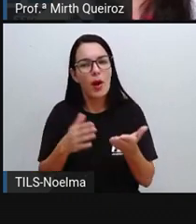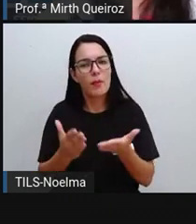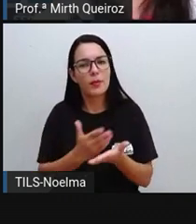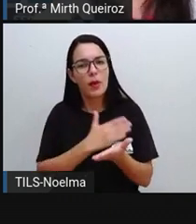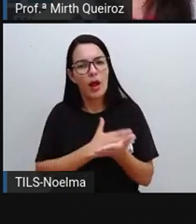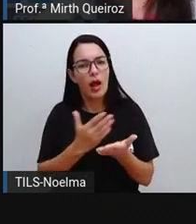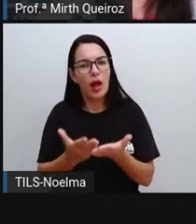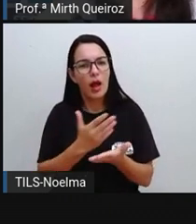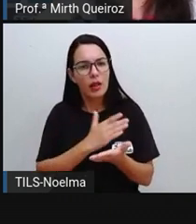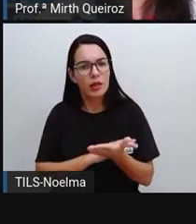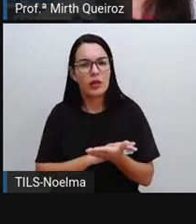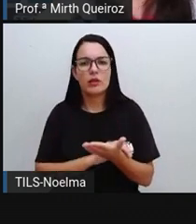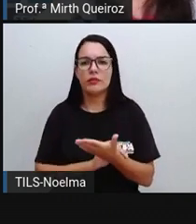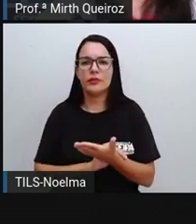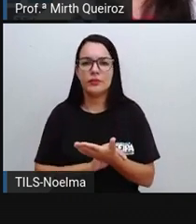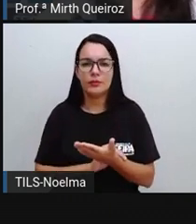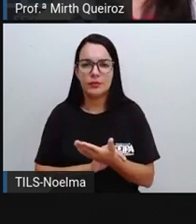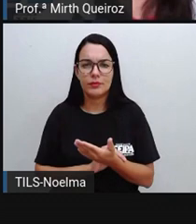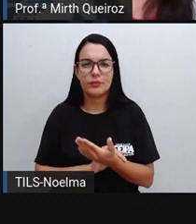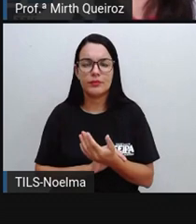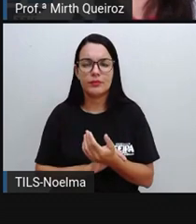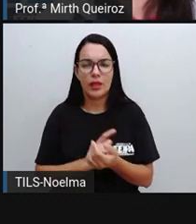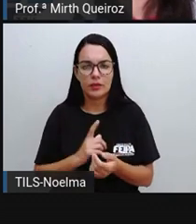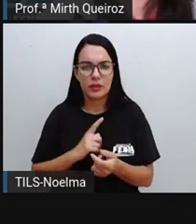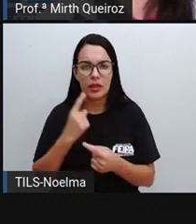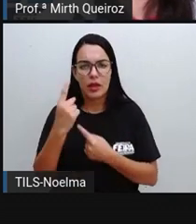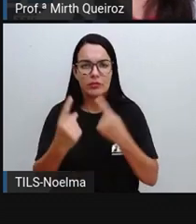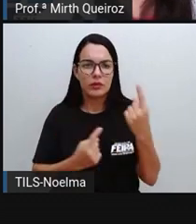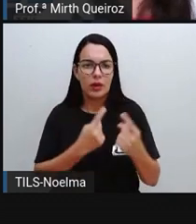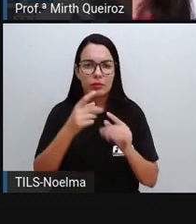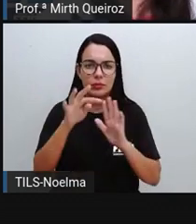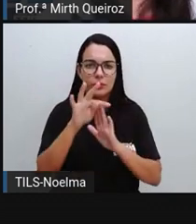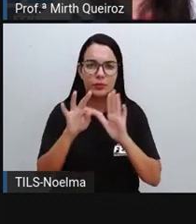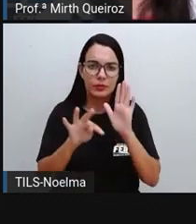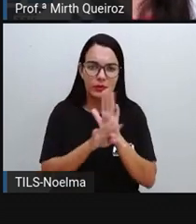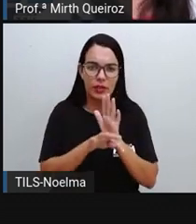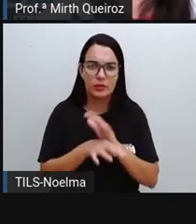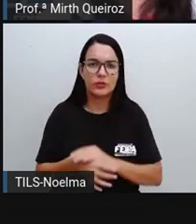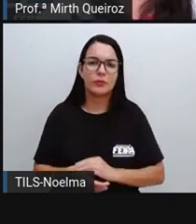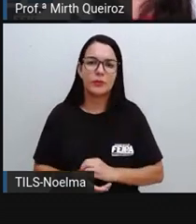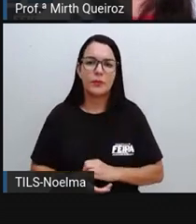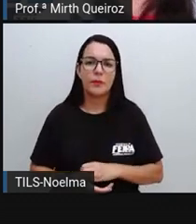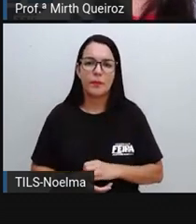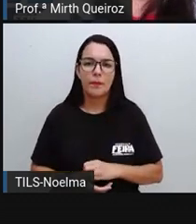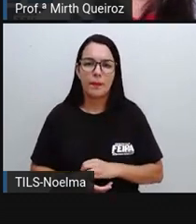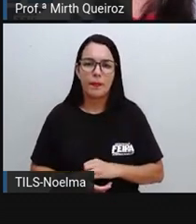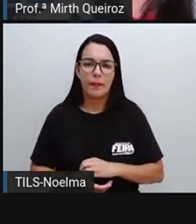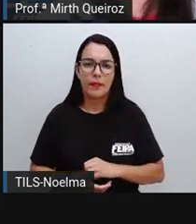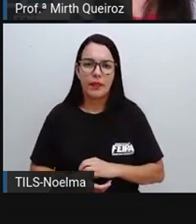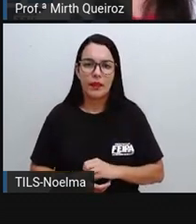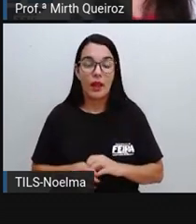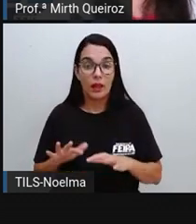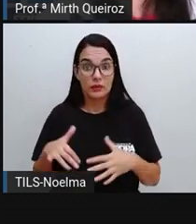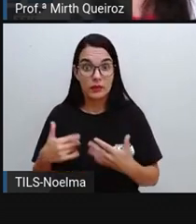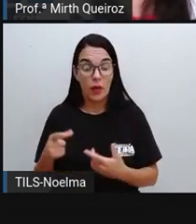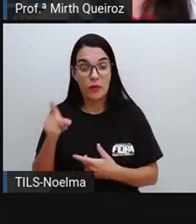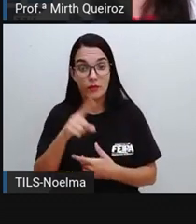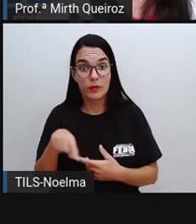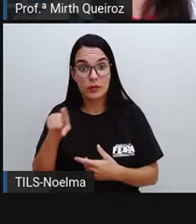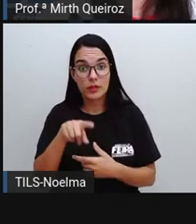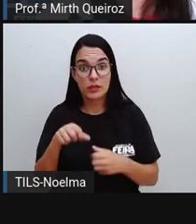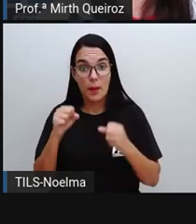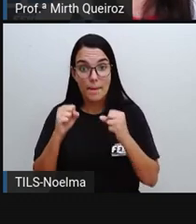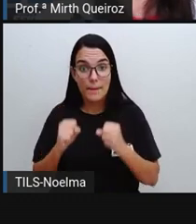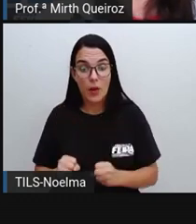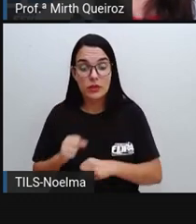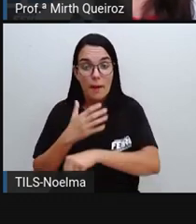os livros didáticos de vocês, trazem alguns textos aí nele, né? Então, vocês devem aí praticar,